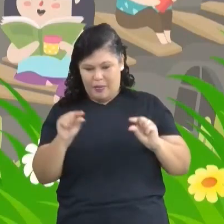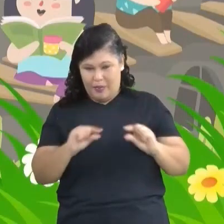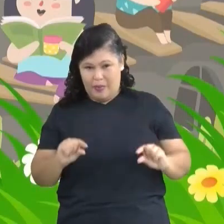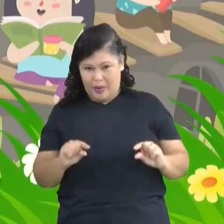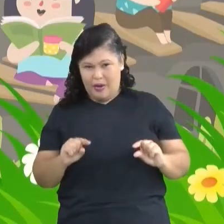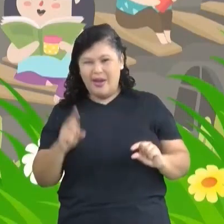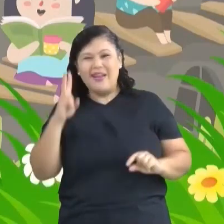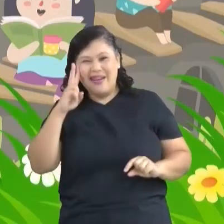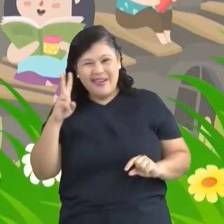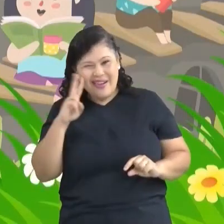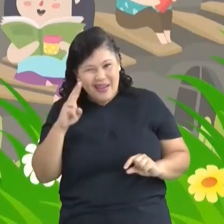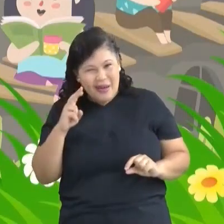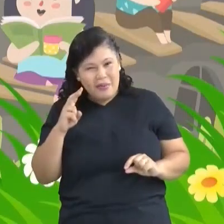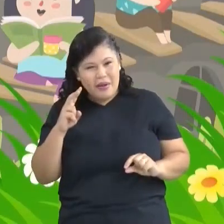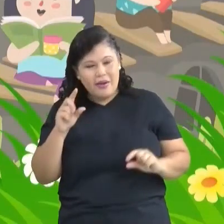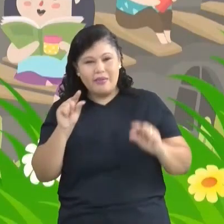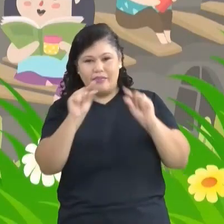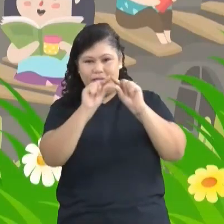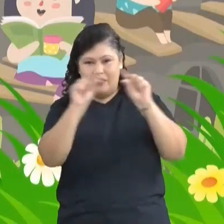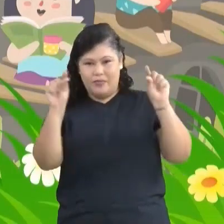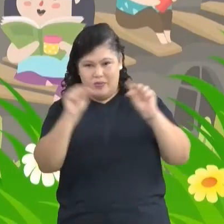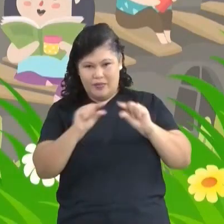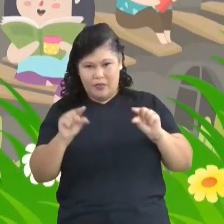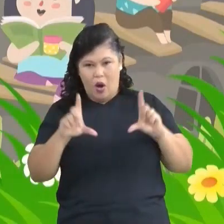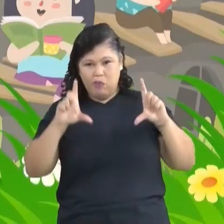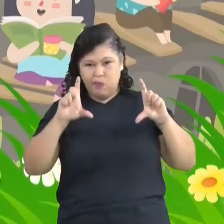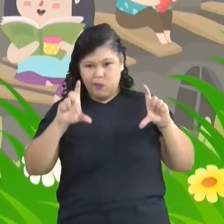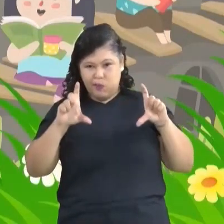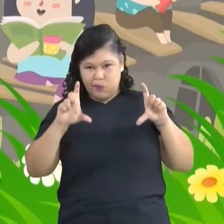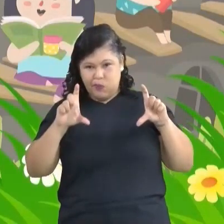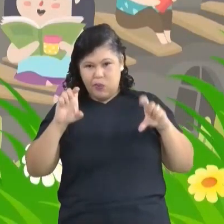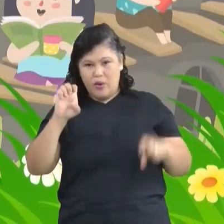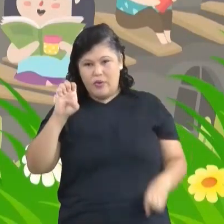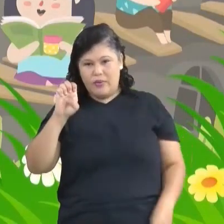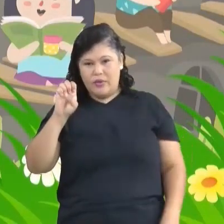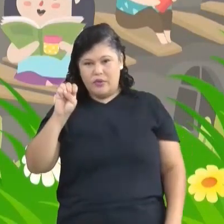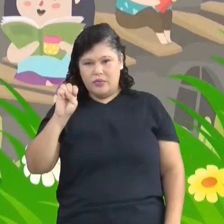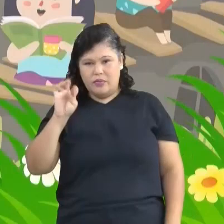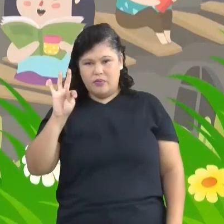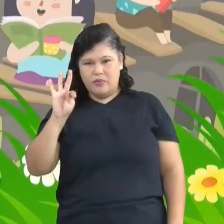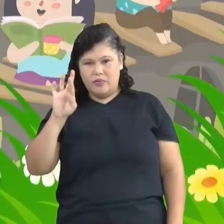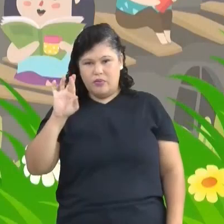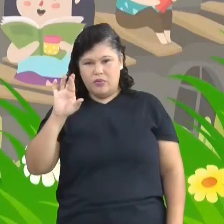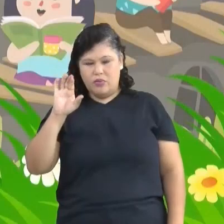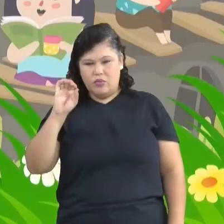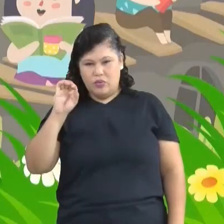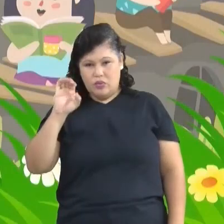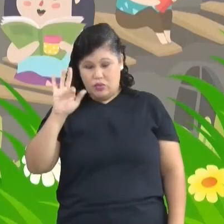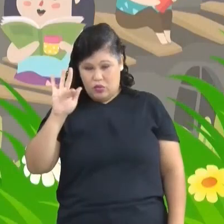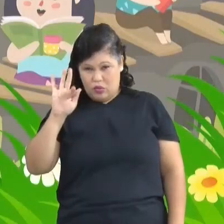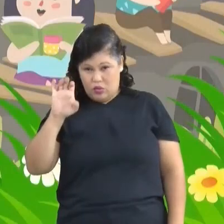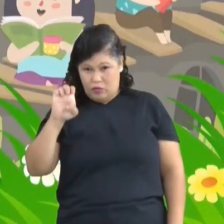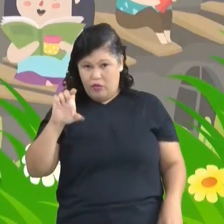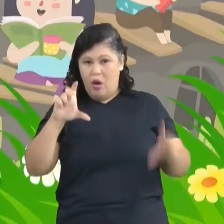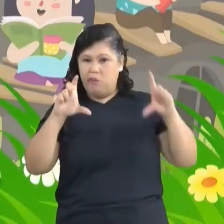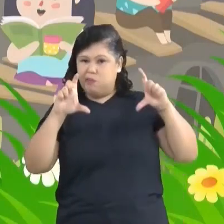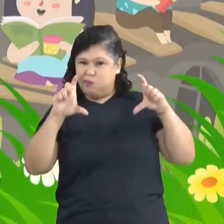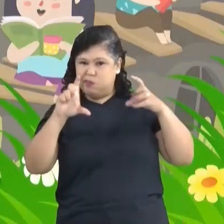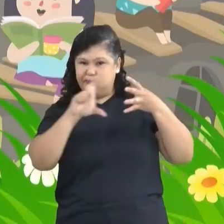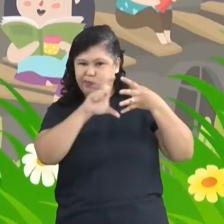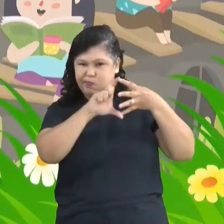se lembram? Ele se chama estrofe. Esses textos aqui se chamam